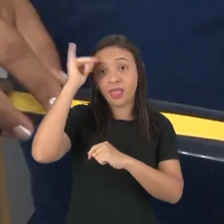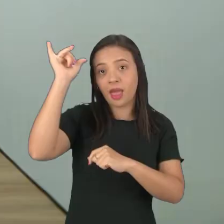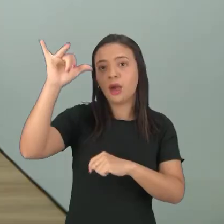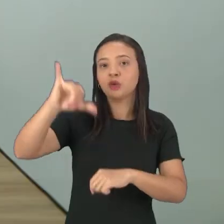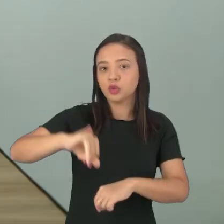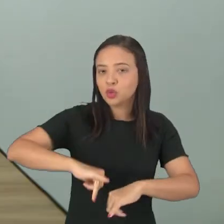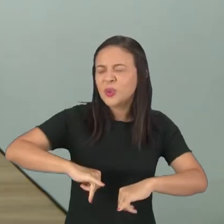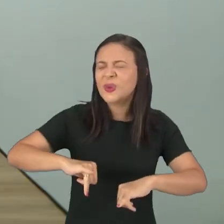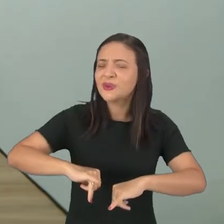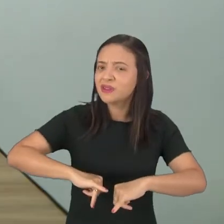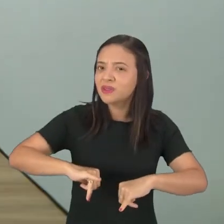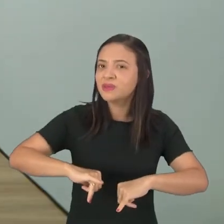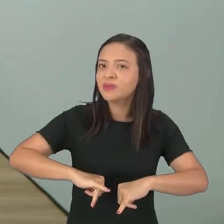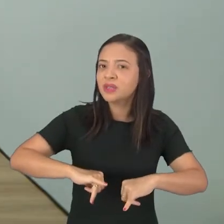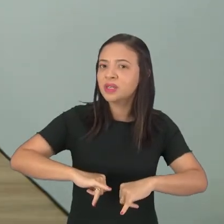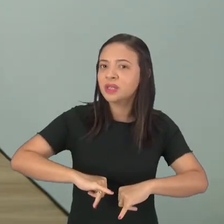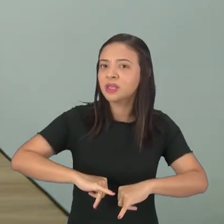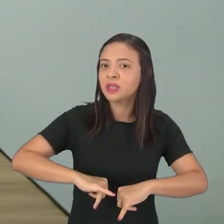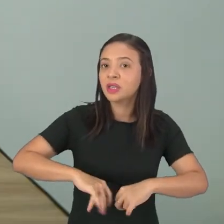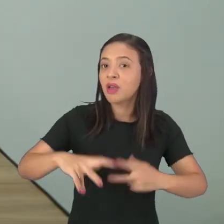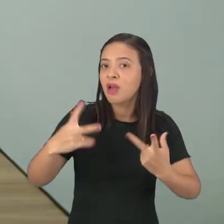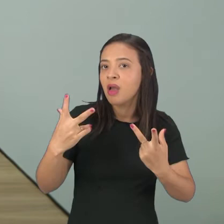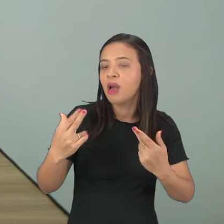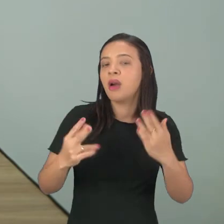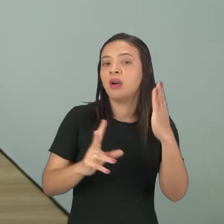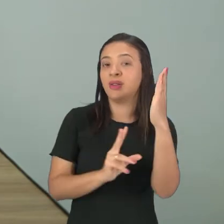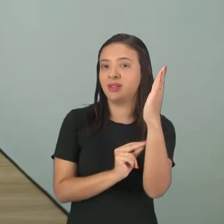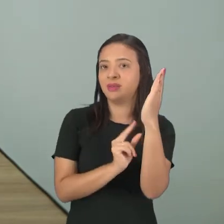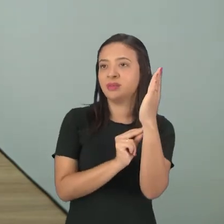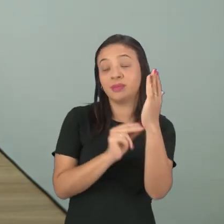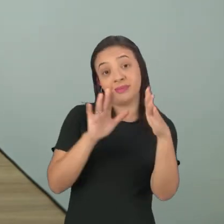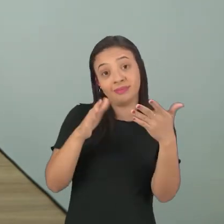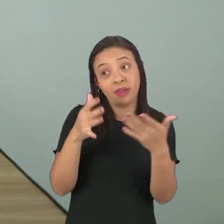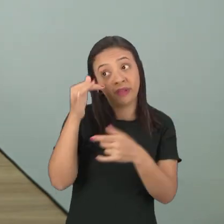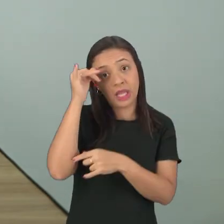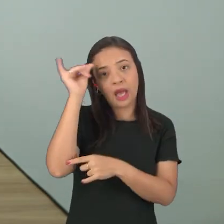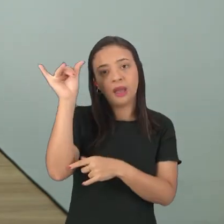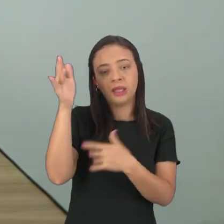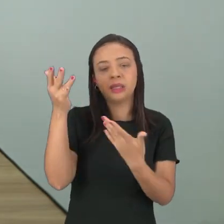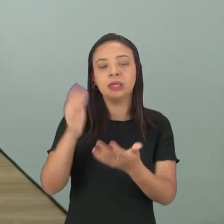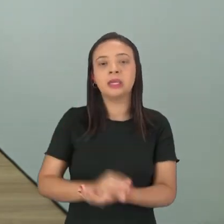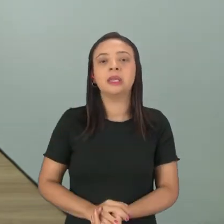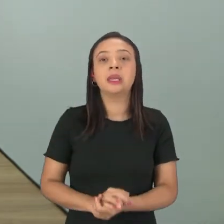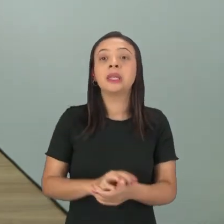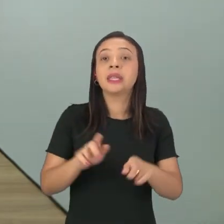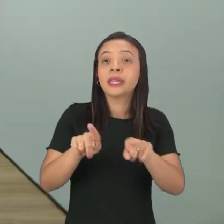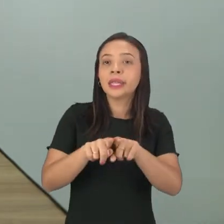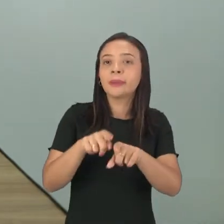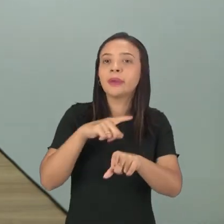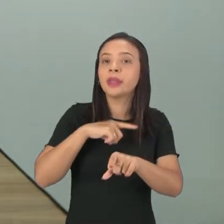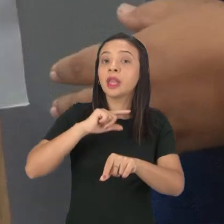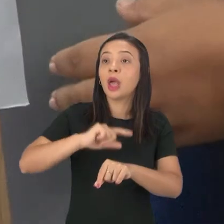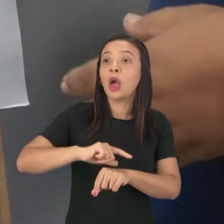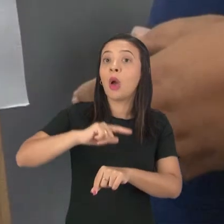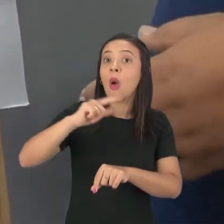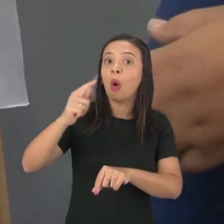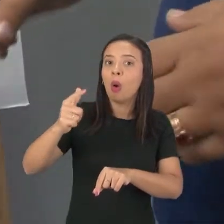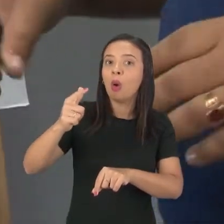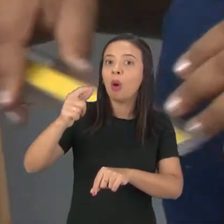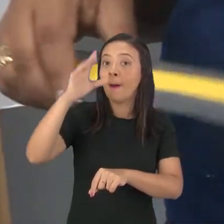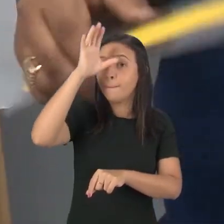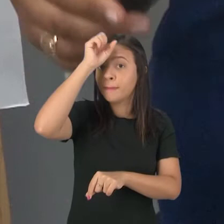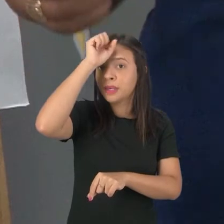não passarmos por esse esse suplício que a cigarra passou na esse sofrimento mas também temos outro ensinamento